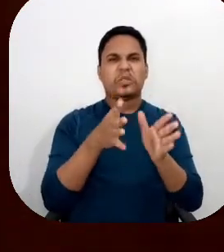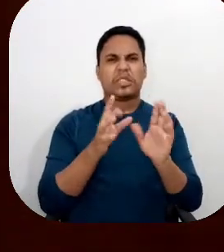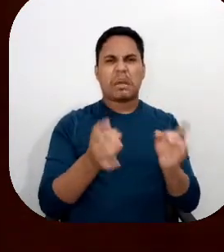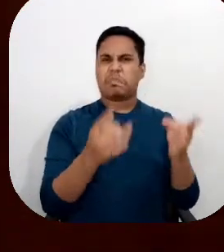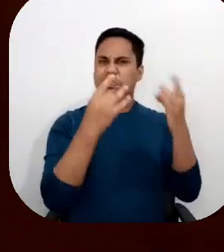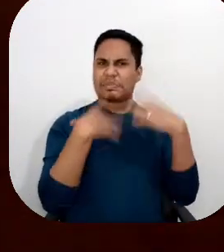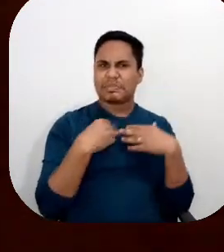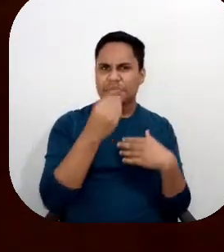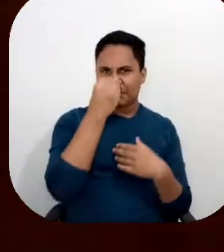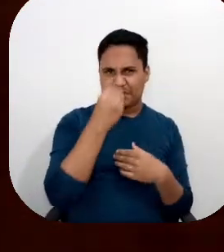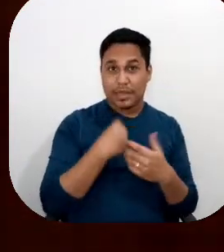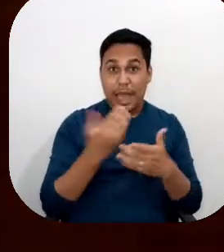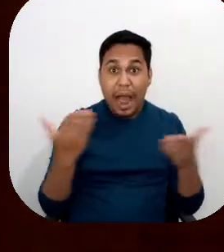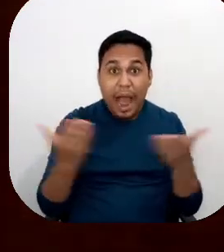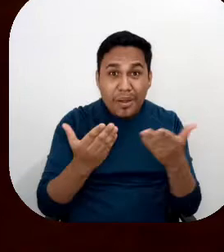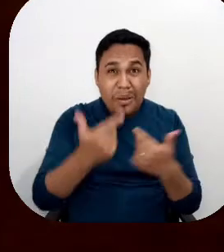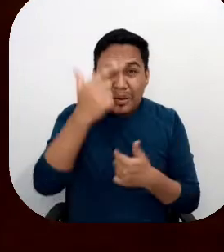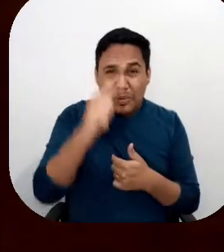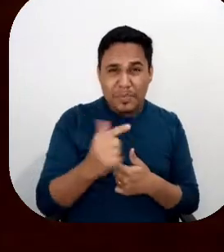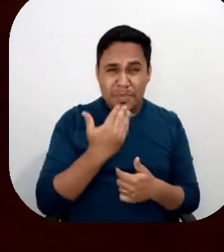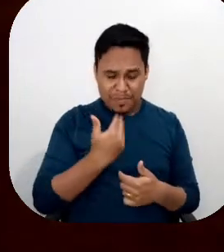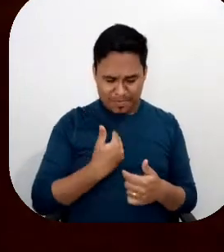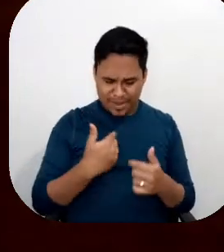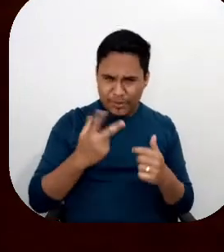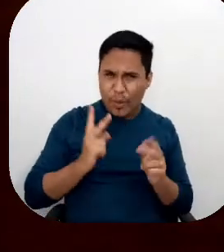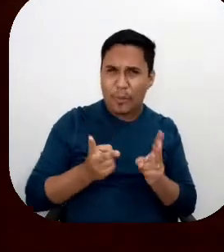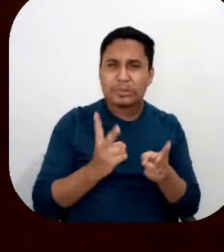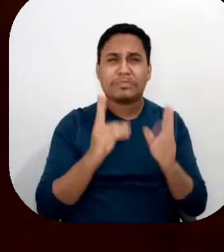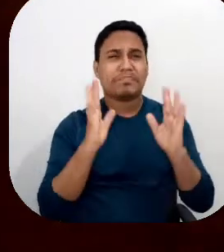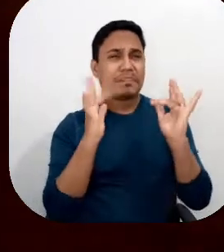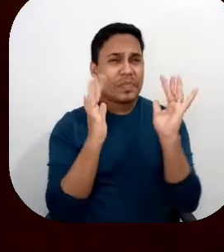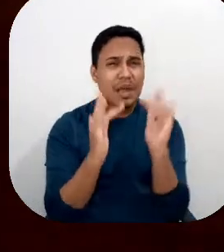ir embora e agora implora pra eu